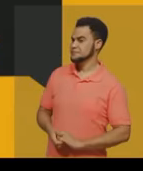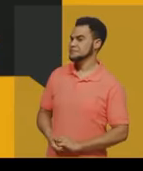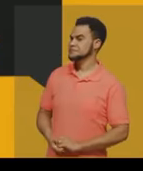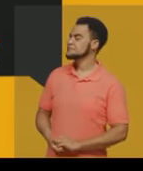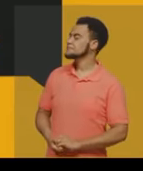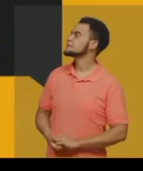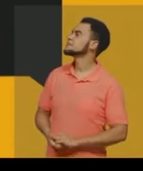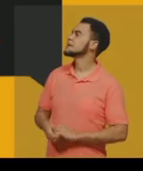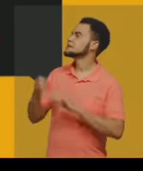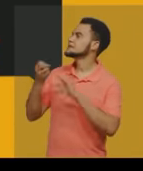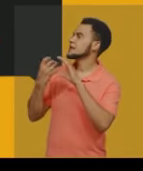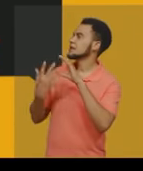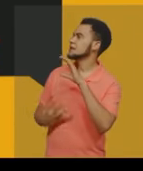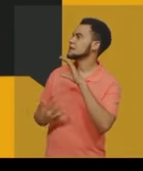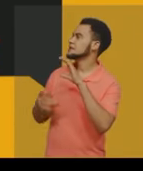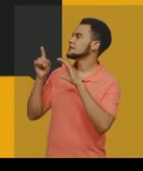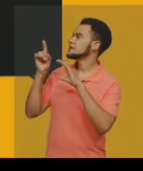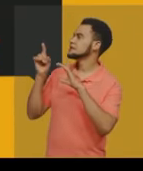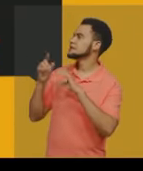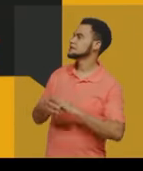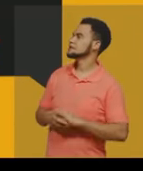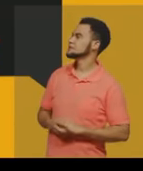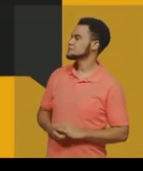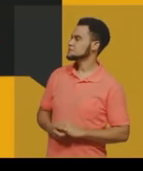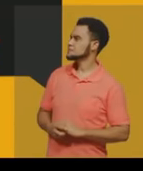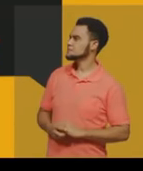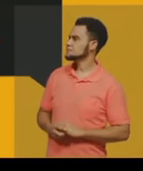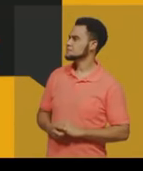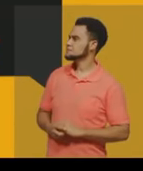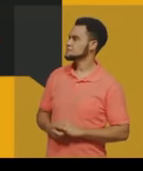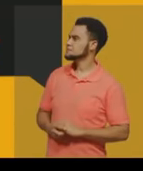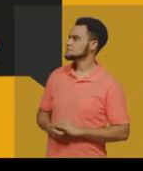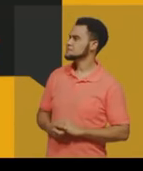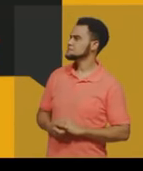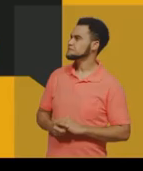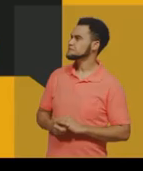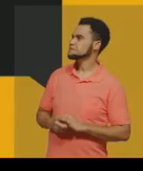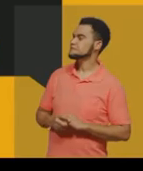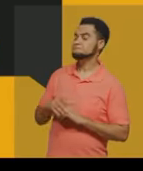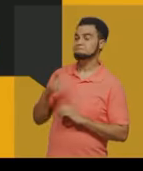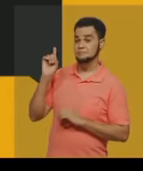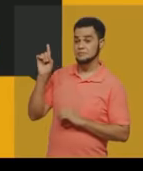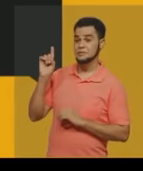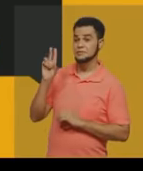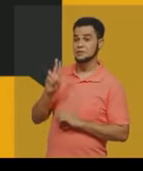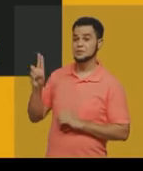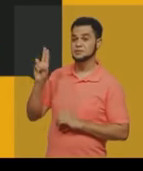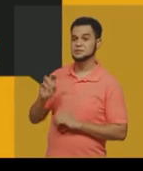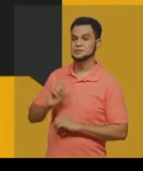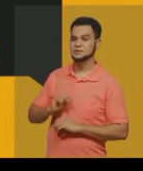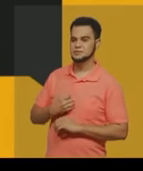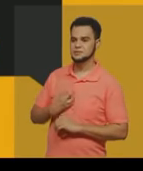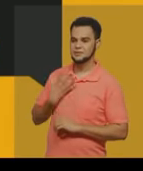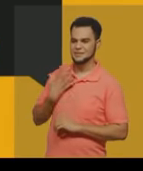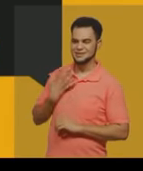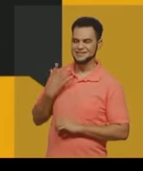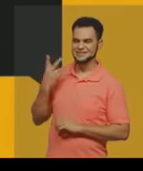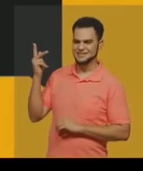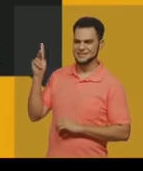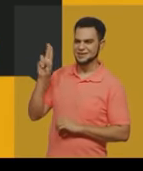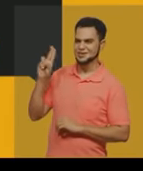as características? Biografia de Shel Silverstein, que é um poeta, que eu vou pegar um poema dele, então tudo que eu faço, todas as